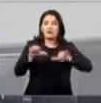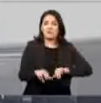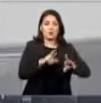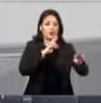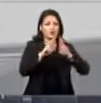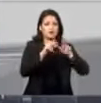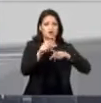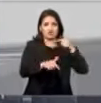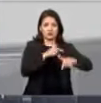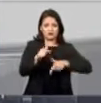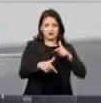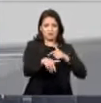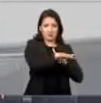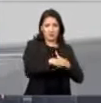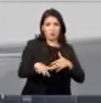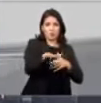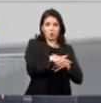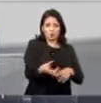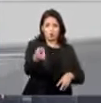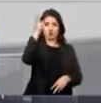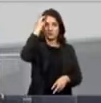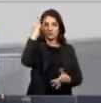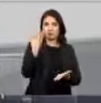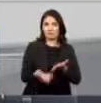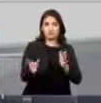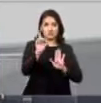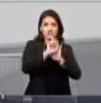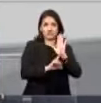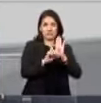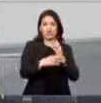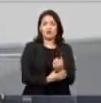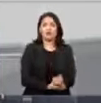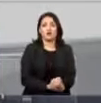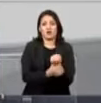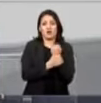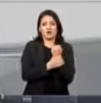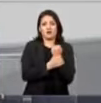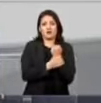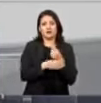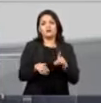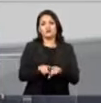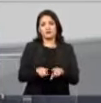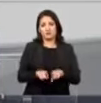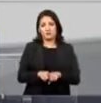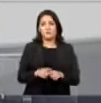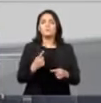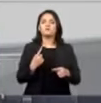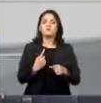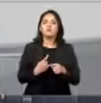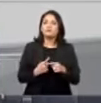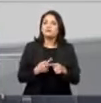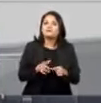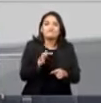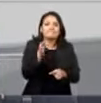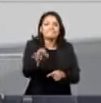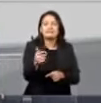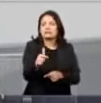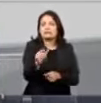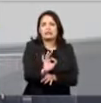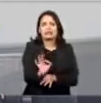cultural, tirando-lhe os seus direitos e suas garantias para que fiquem sem nenhum futuro